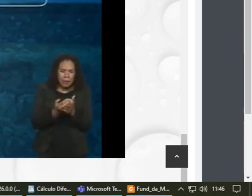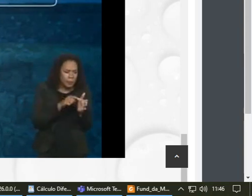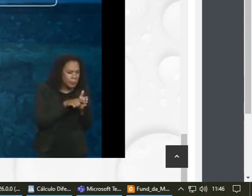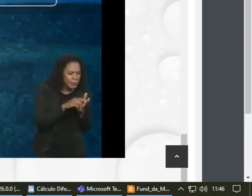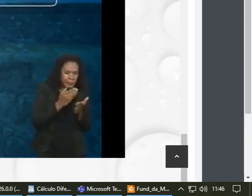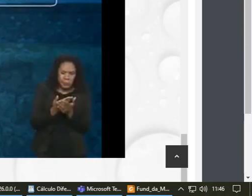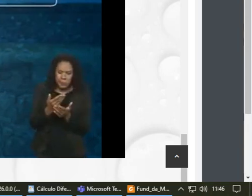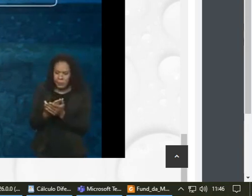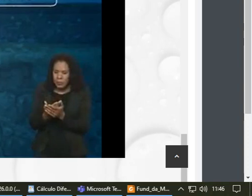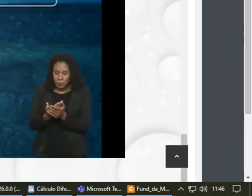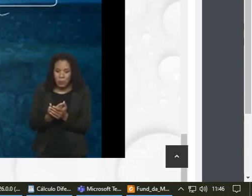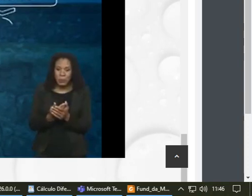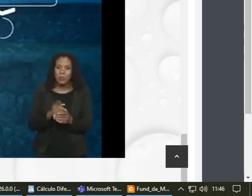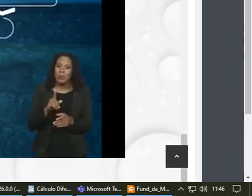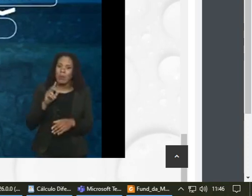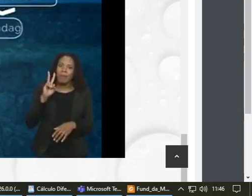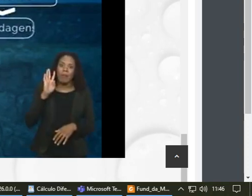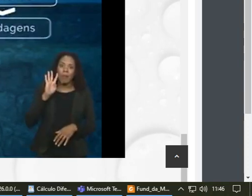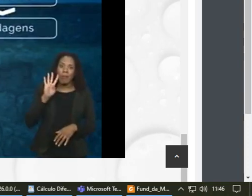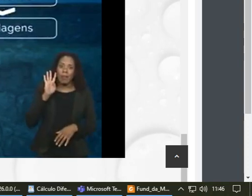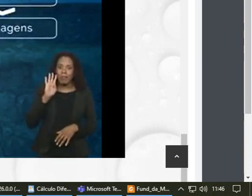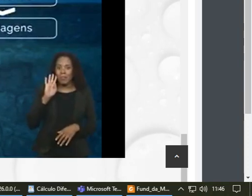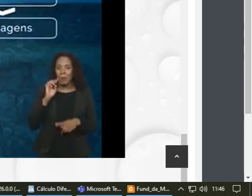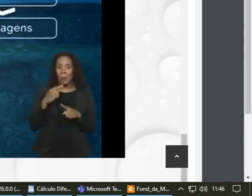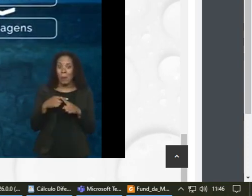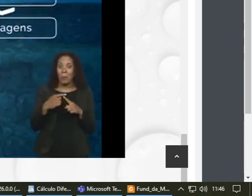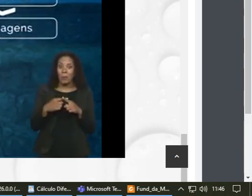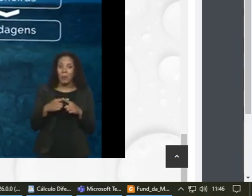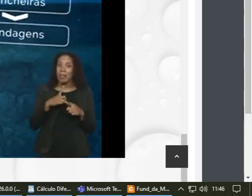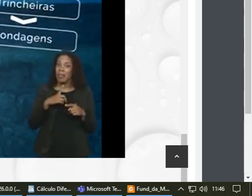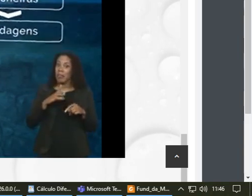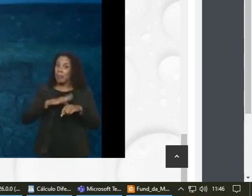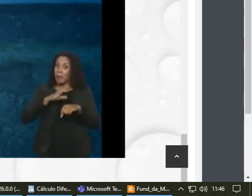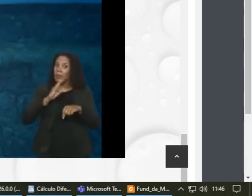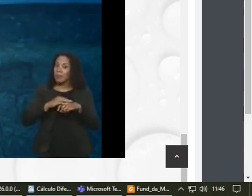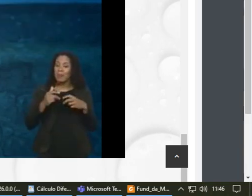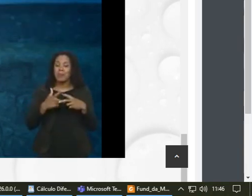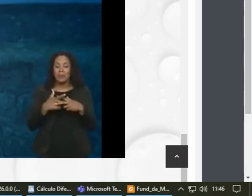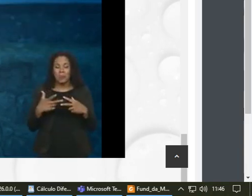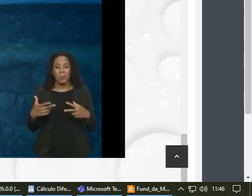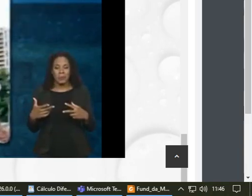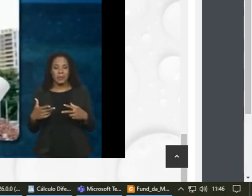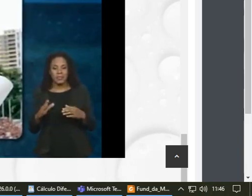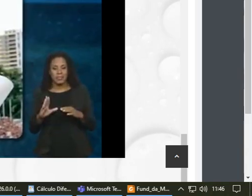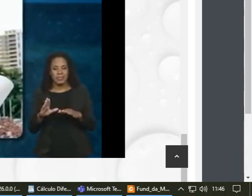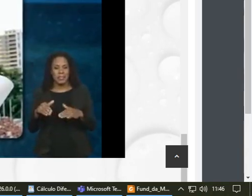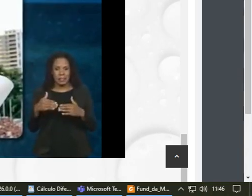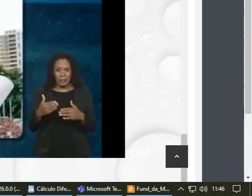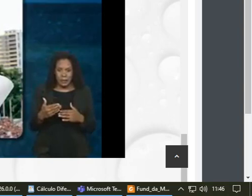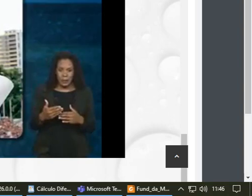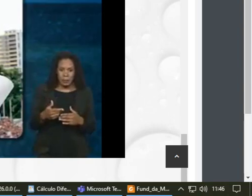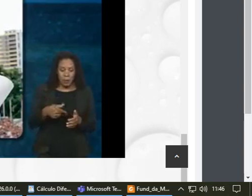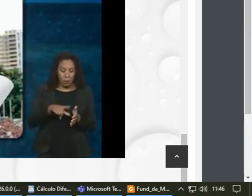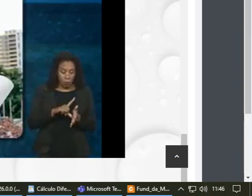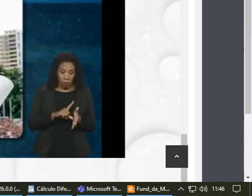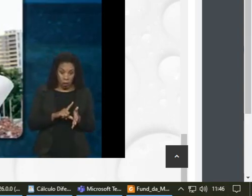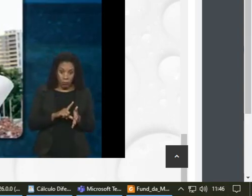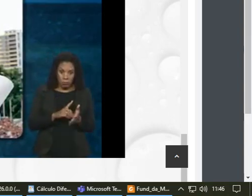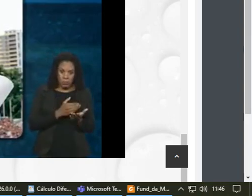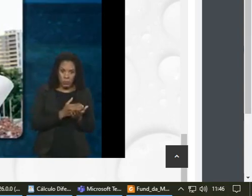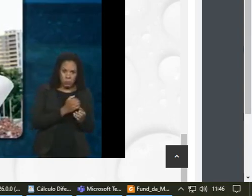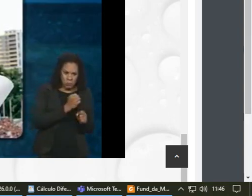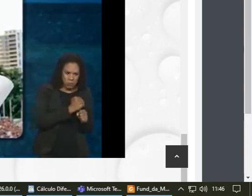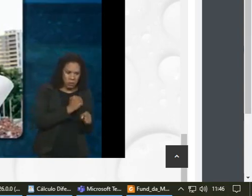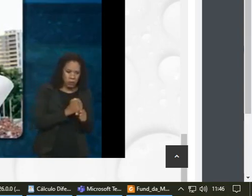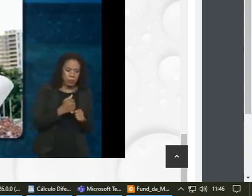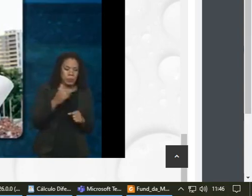poços, trincheiras e testemunhos de sondagens para testes preliminares. Ainda antes do início da obra, é essencial definir